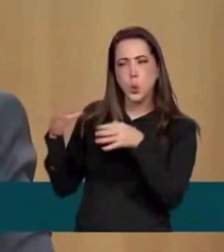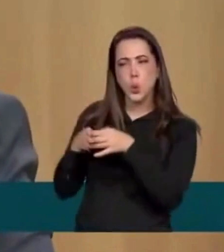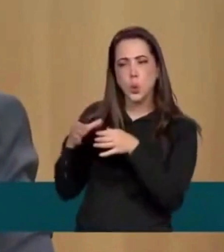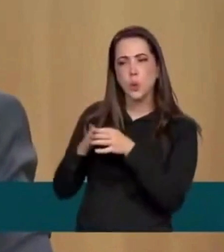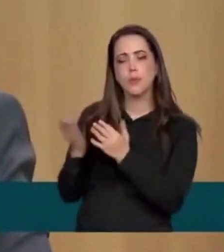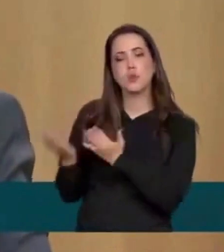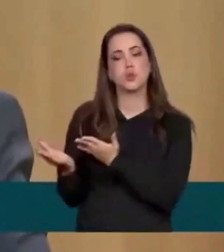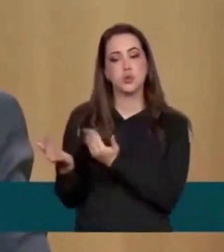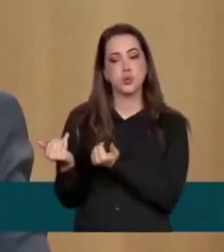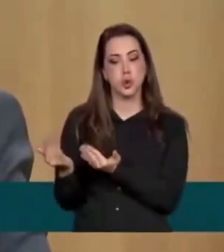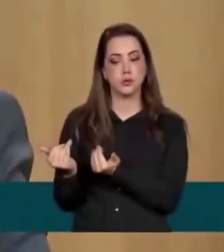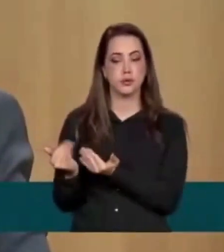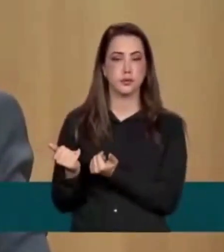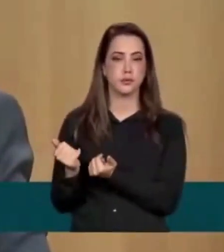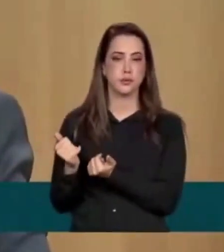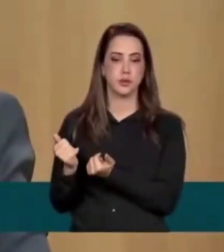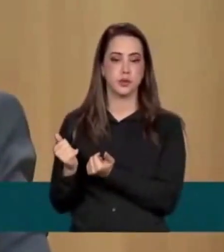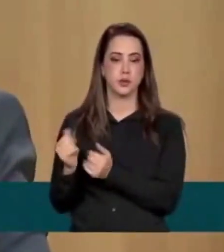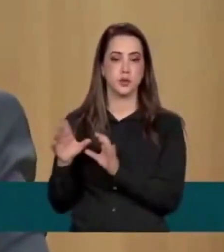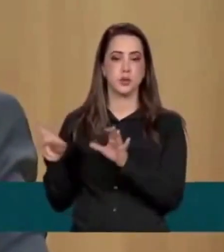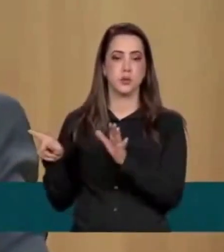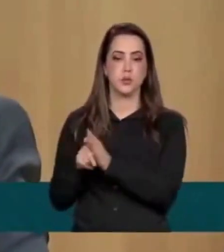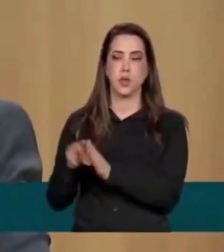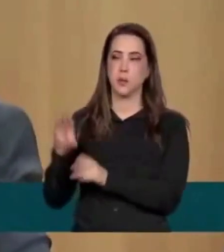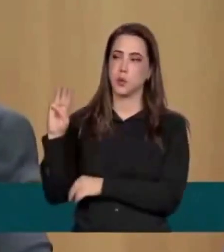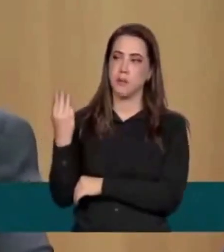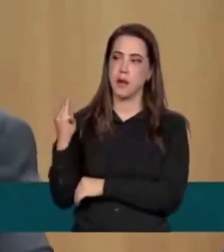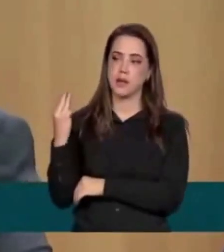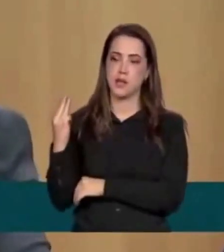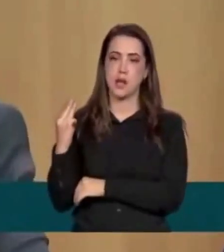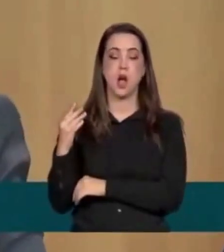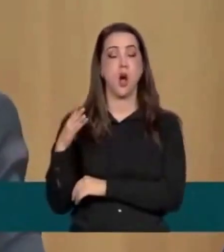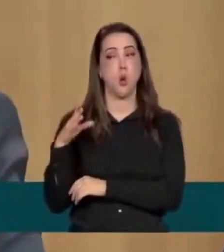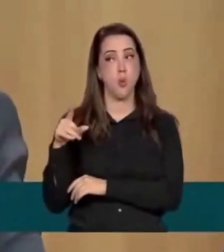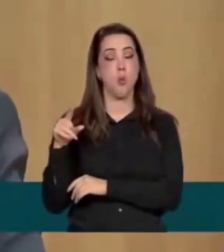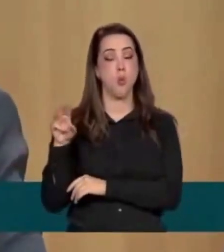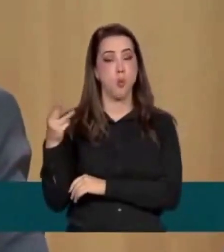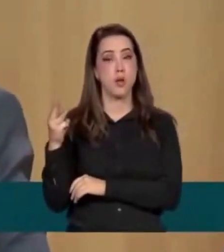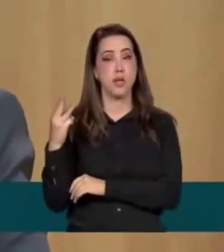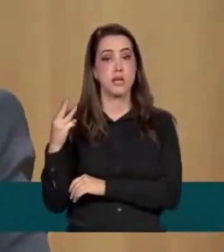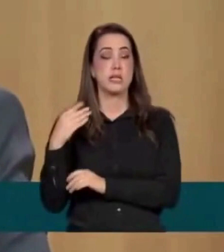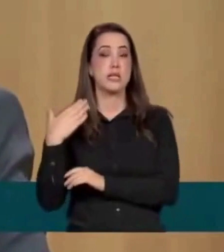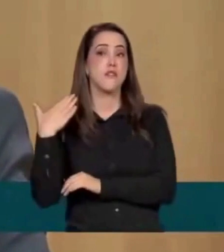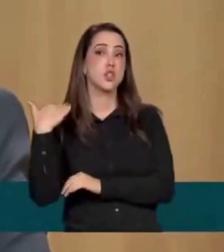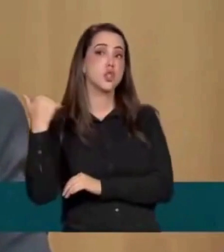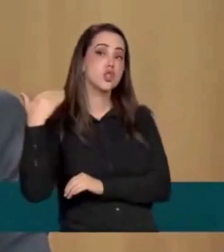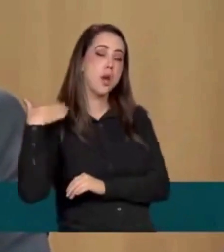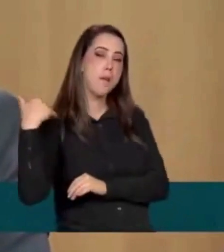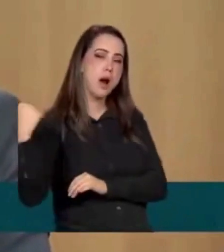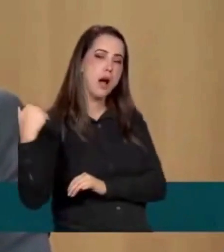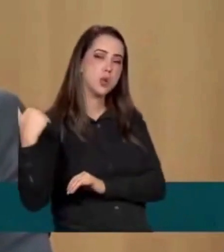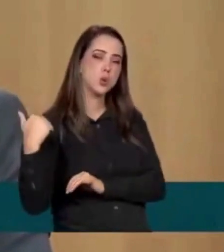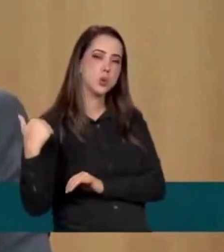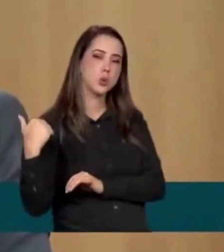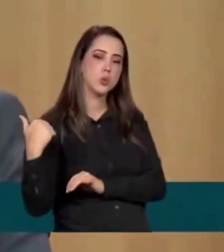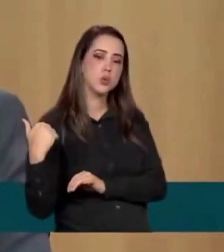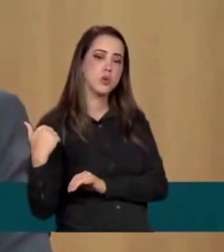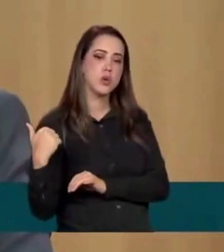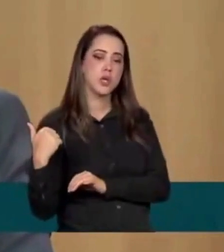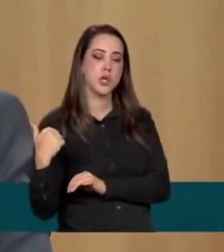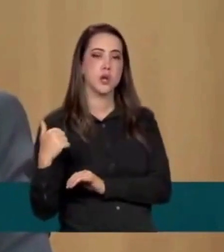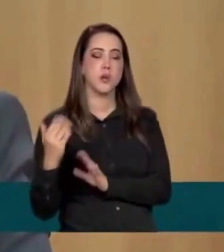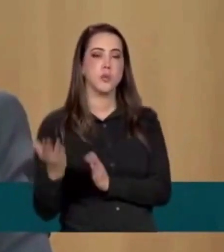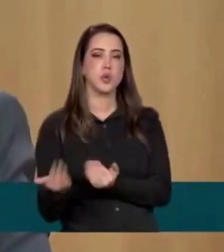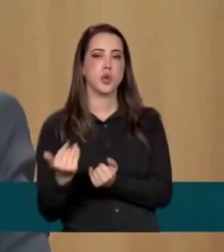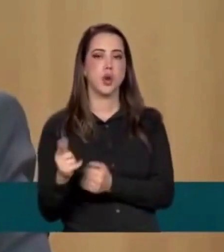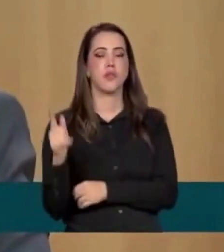de jovens do Maranhão sendo assediado via internet por jovens situados em Goiás,